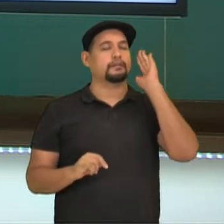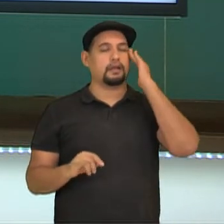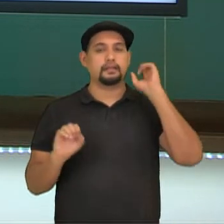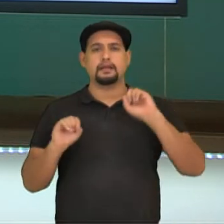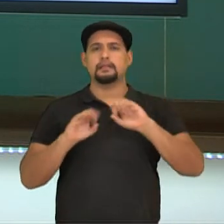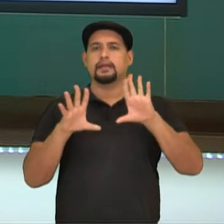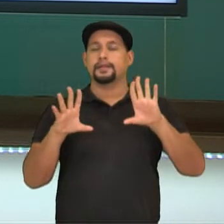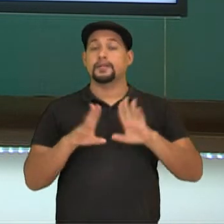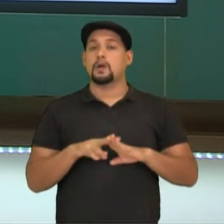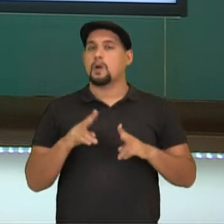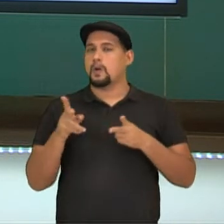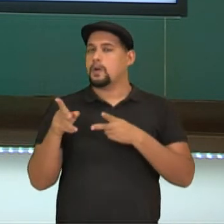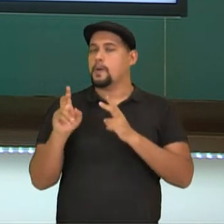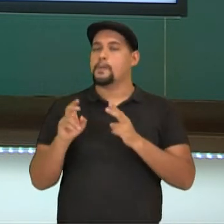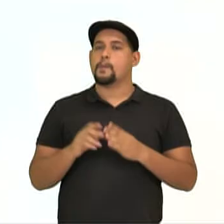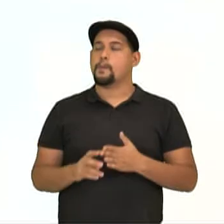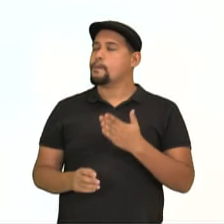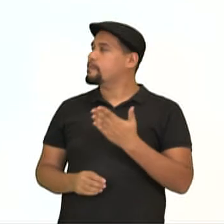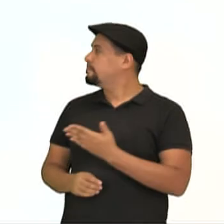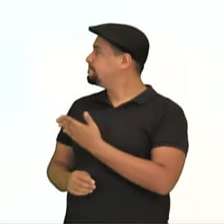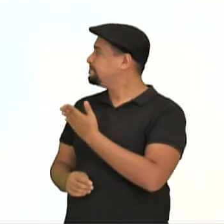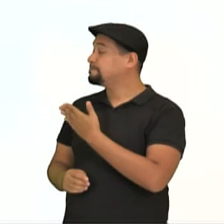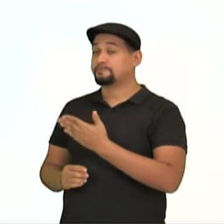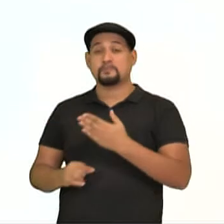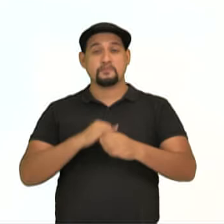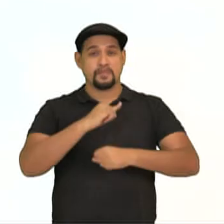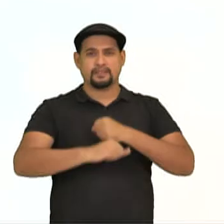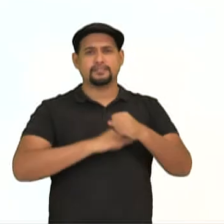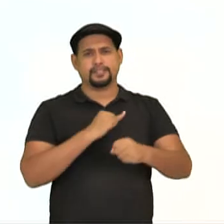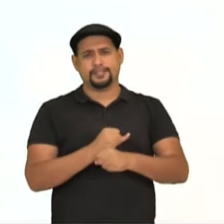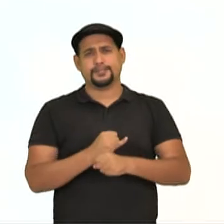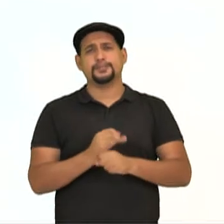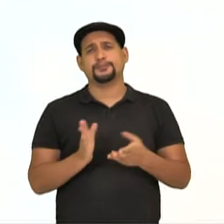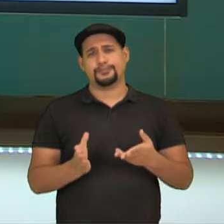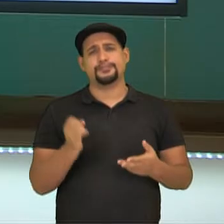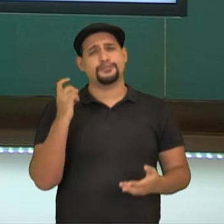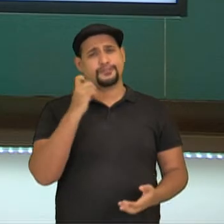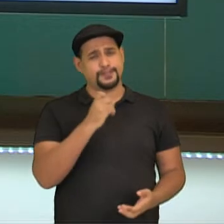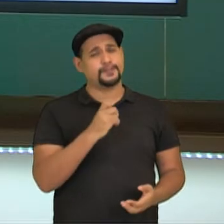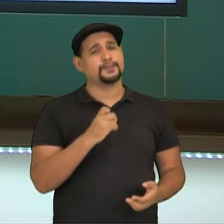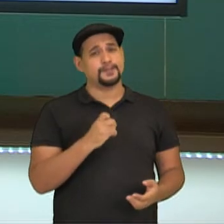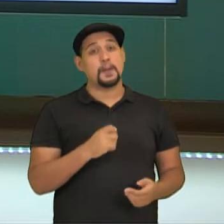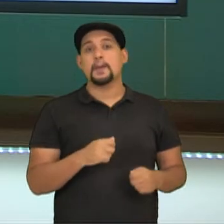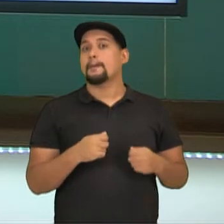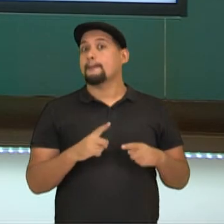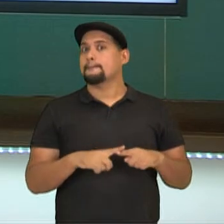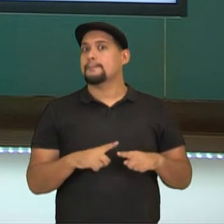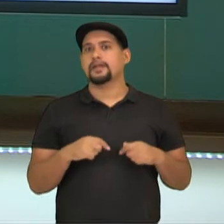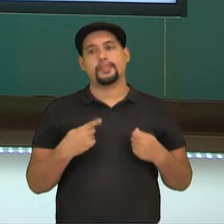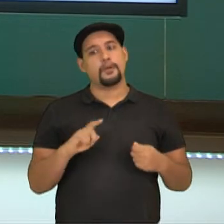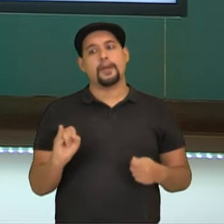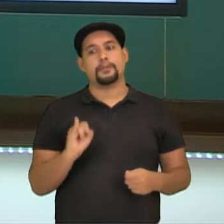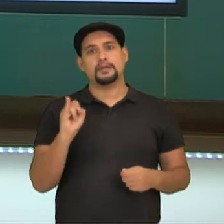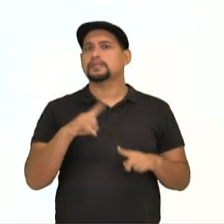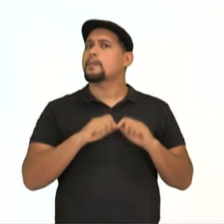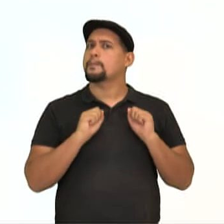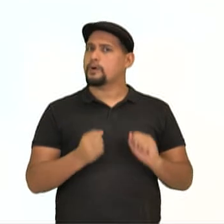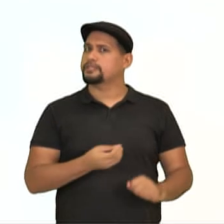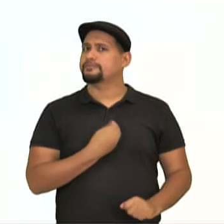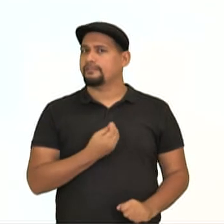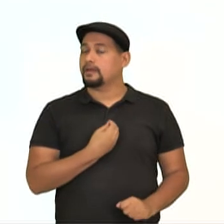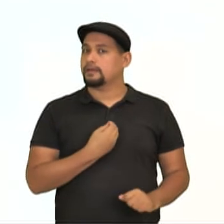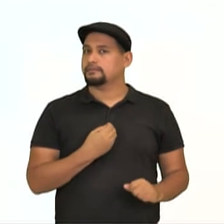das não essenciais. Nesse caso, internet. Hoje em dia está difícil de viver sem internet, mas ela não é essencial. Você pode viver sem